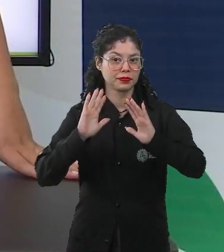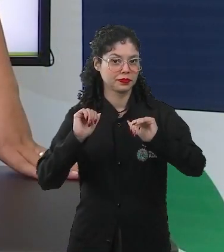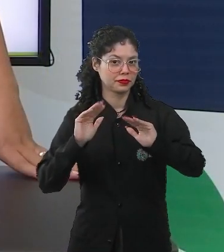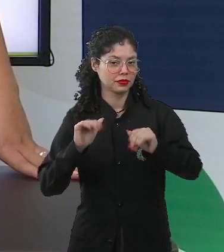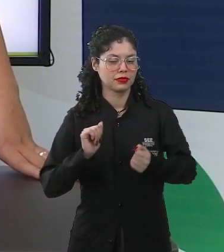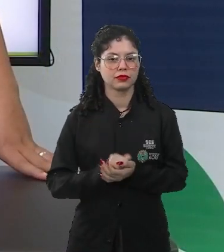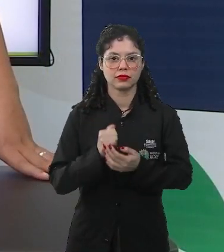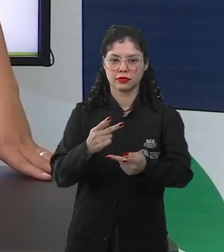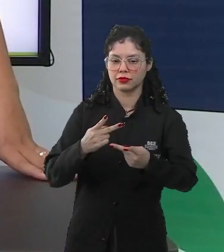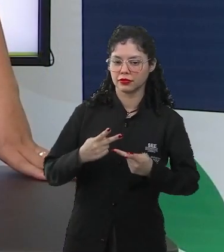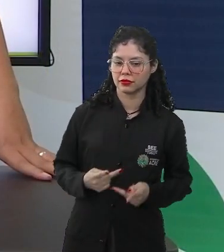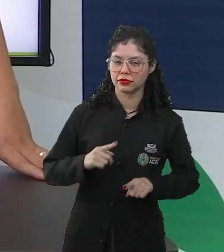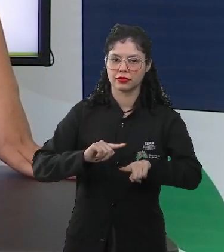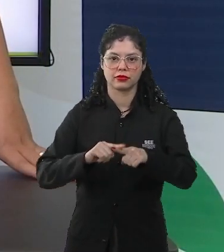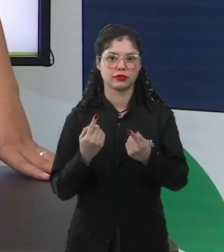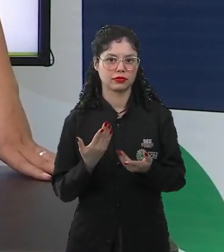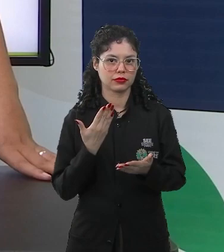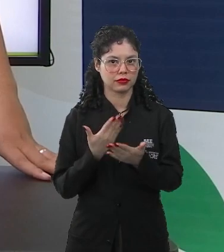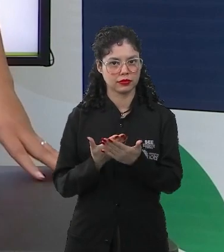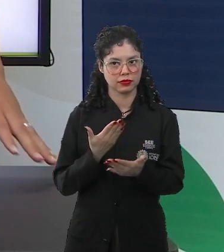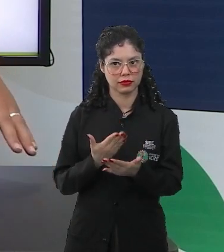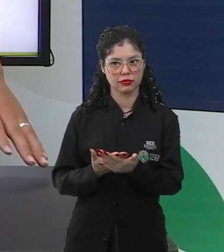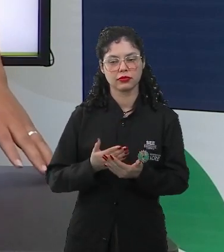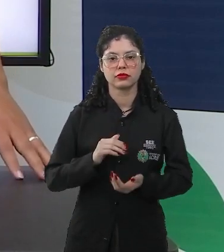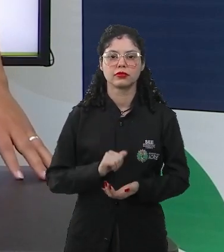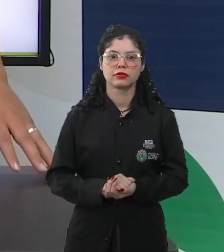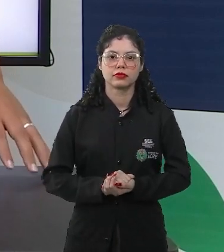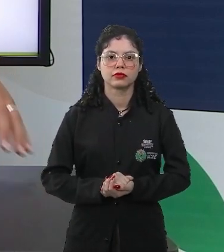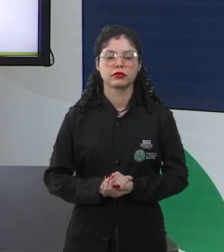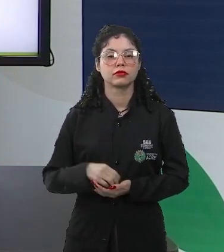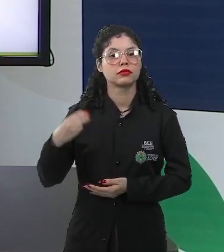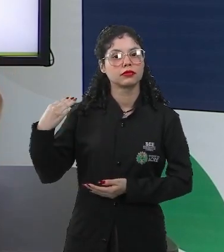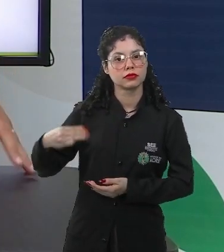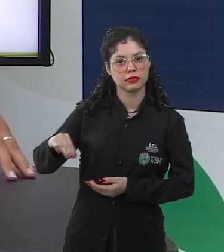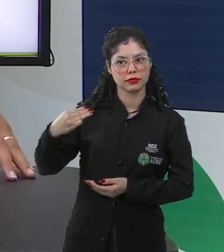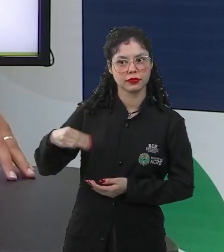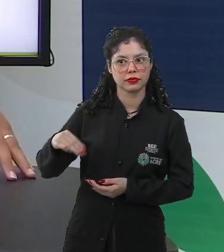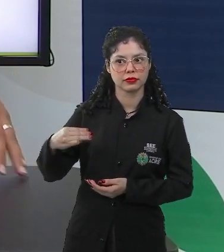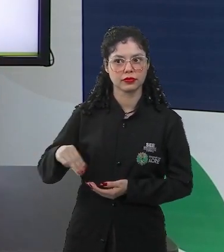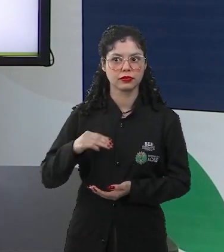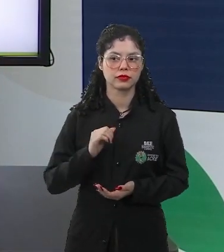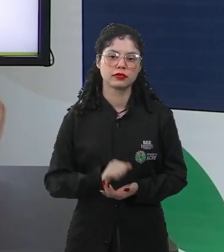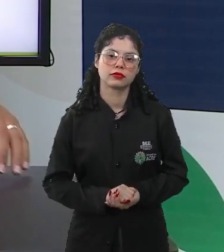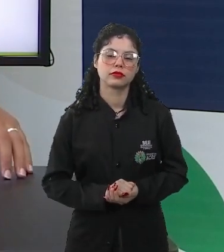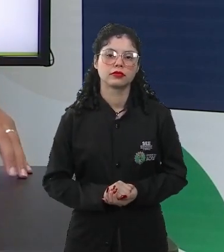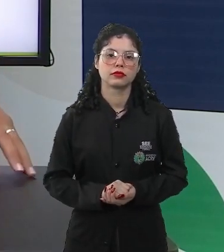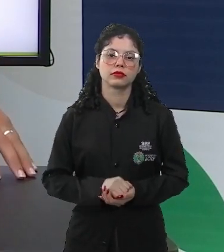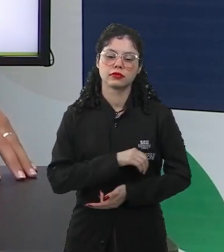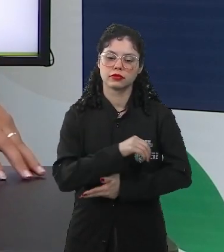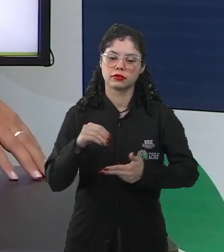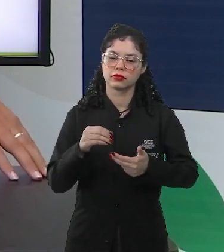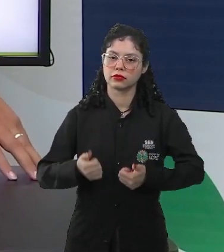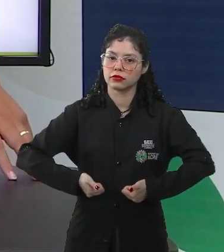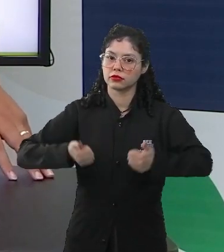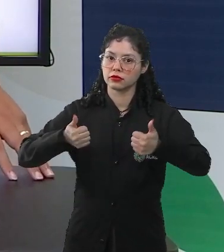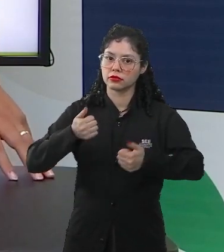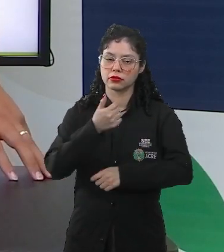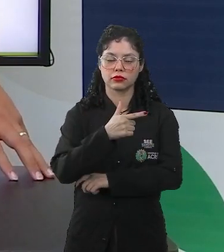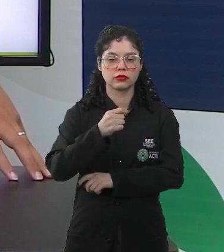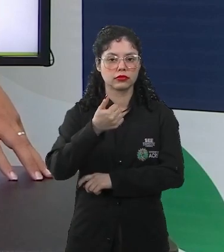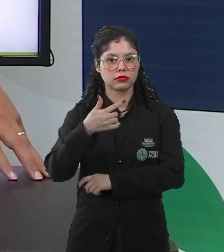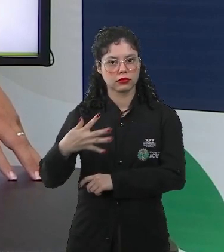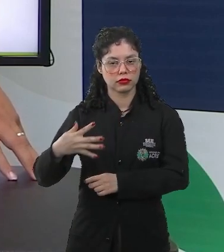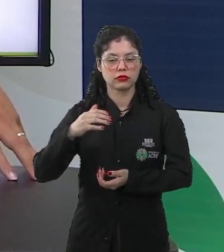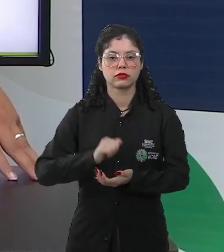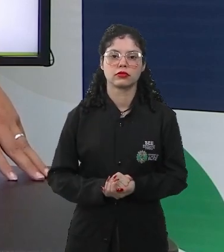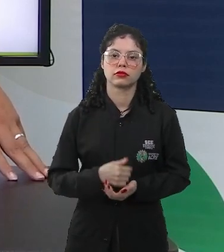Olá, seja muito bem-vindo a mais uma aula de matemática do Pré-ENEM 2024.